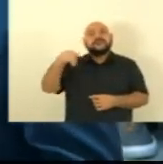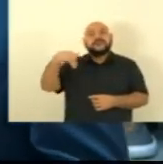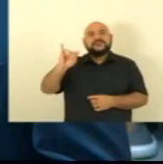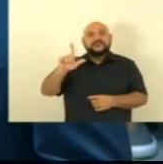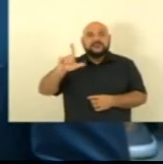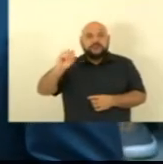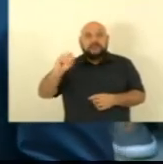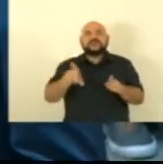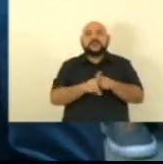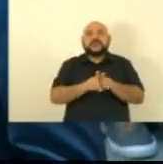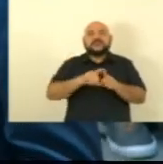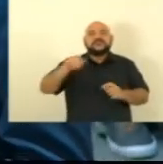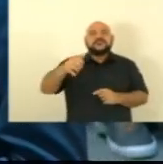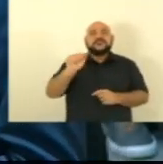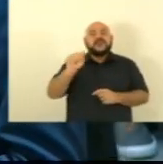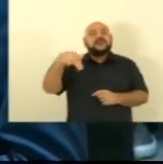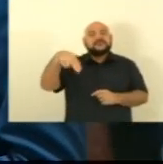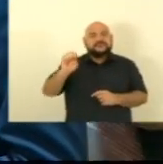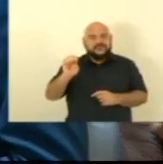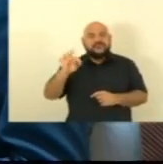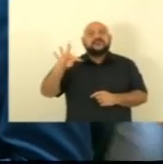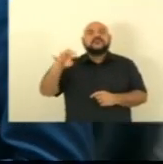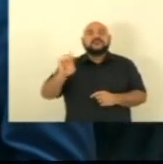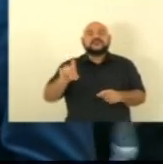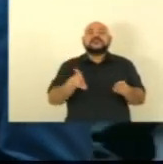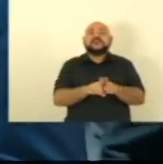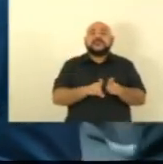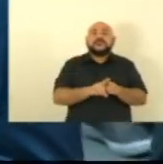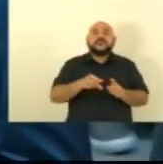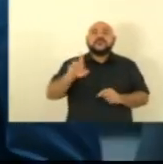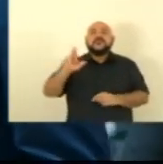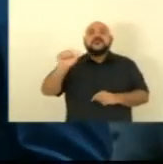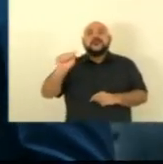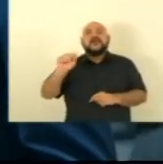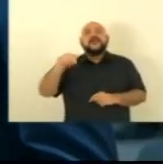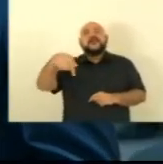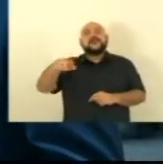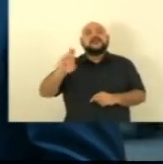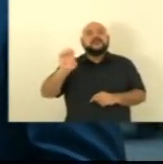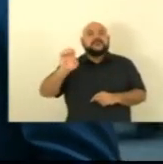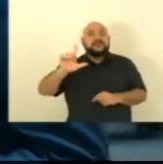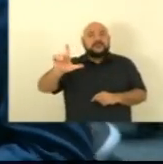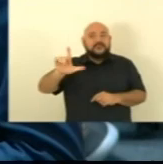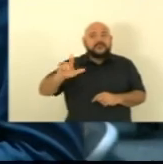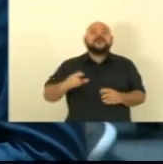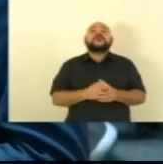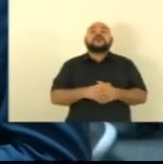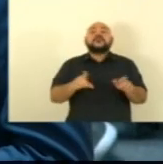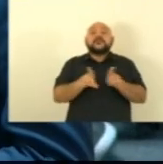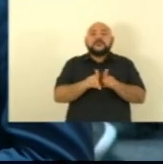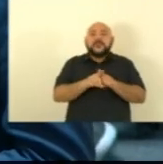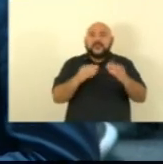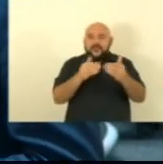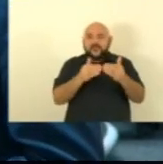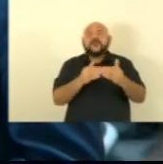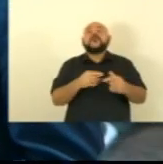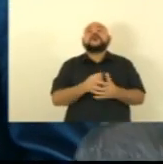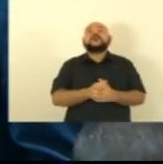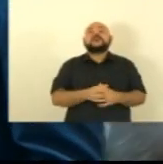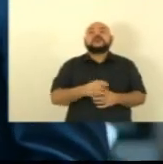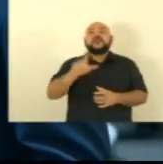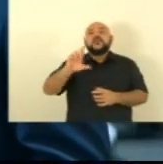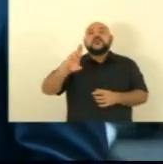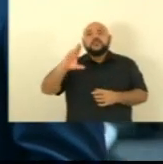Sá. Deputada Janete também com relator, deputado Raquel Lessa, deputada Raquel Lessa com relator, deputado Lucas